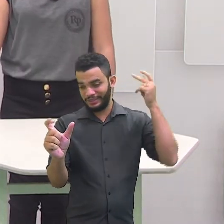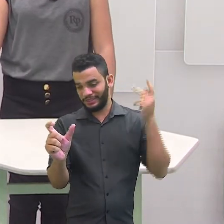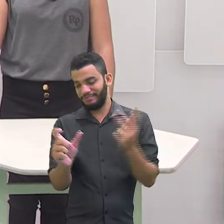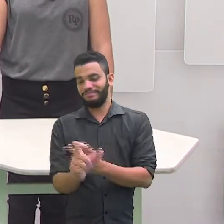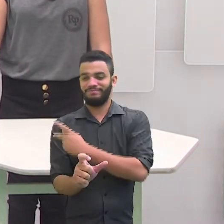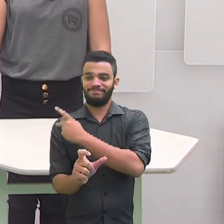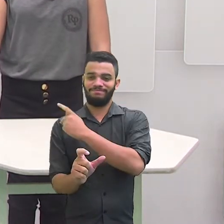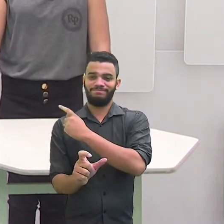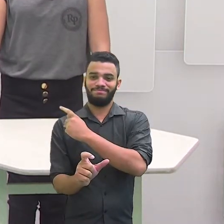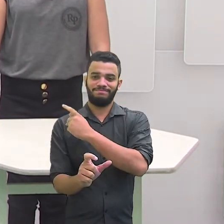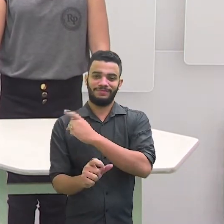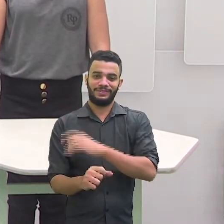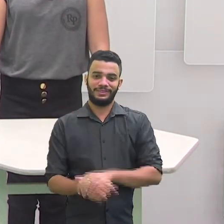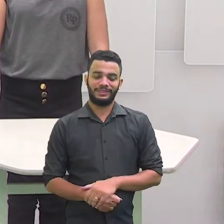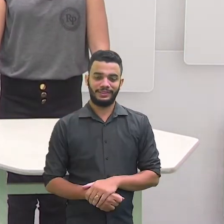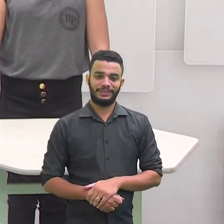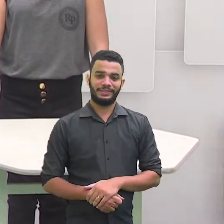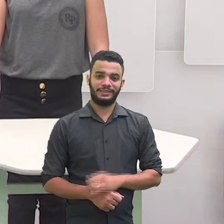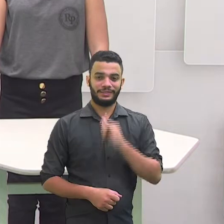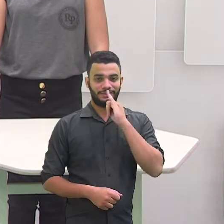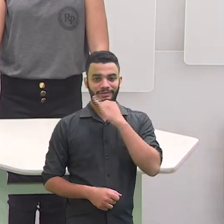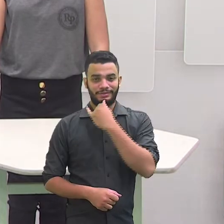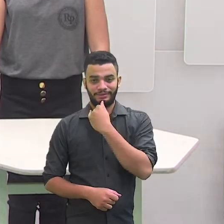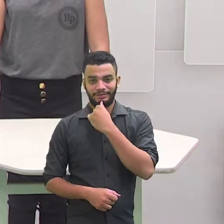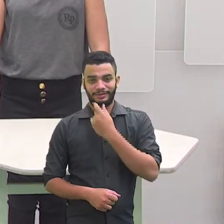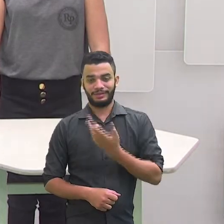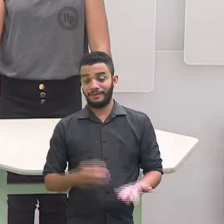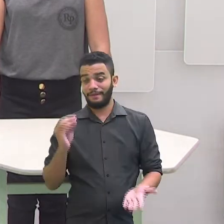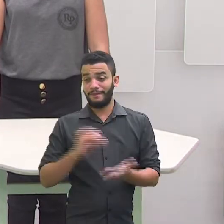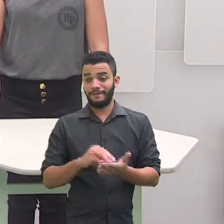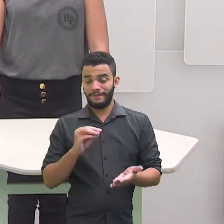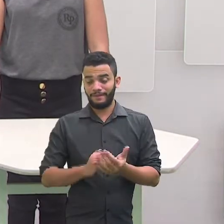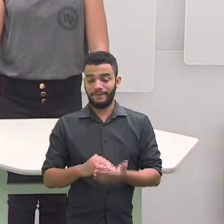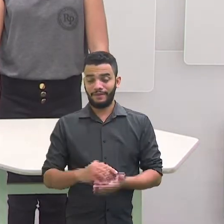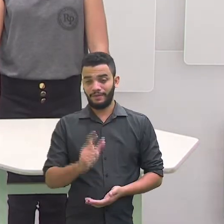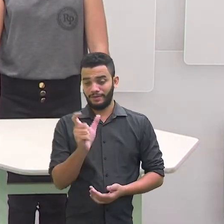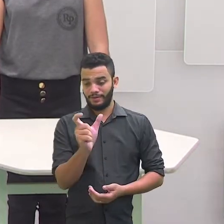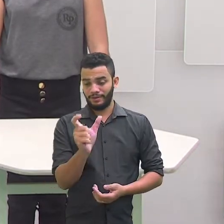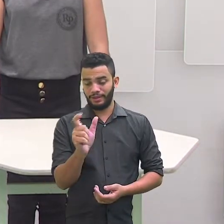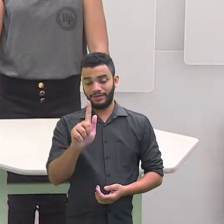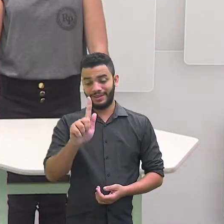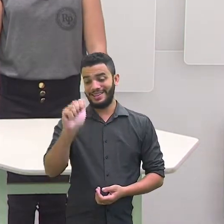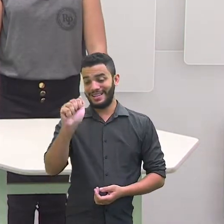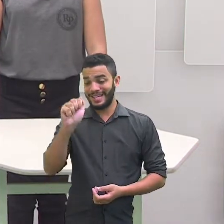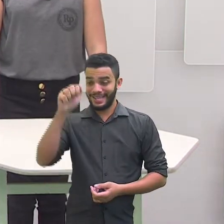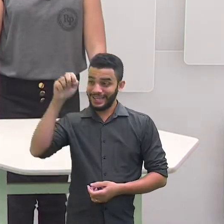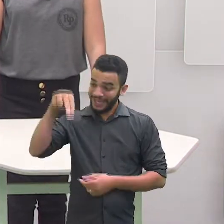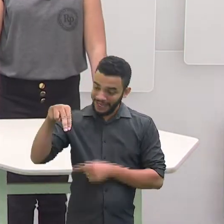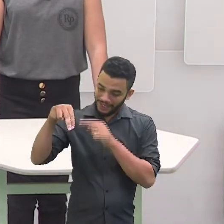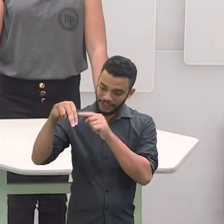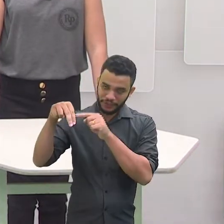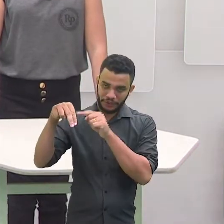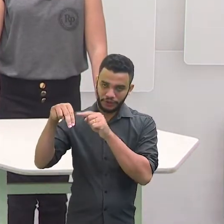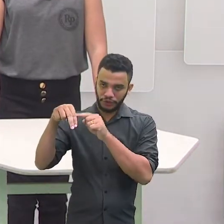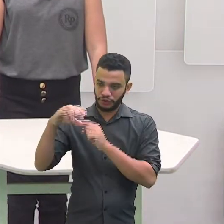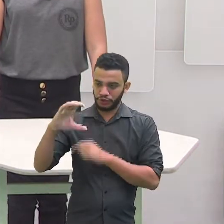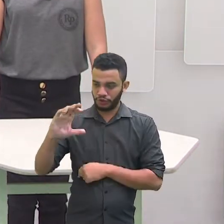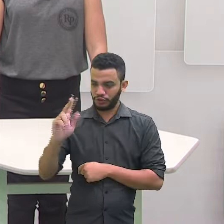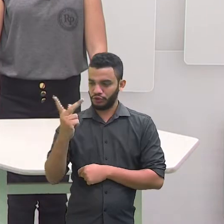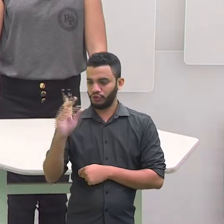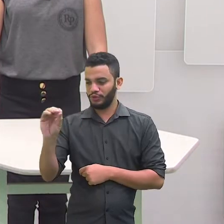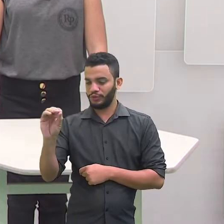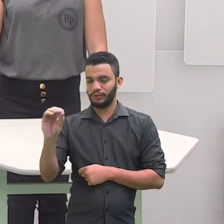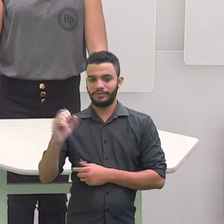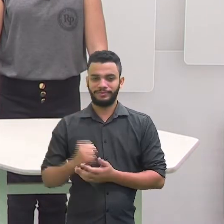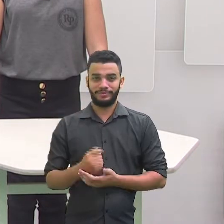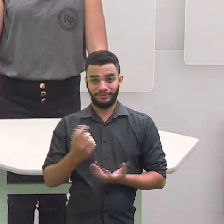errada, Nicole. Infelizmente, você esqueceu do N da palavra gancho, tá? Olha aí na tela como você